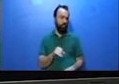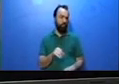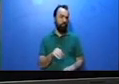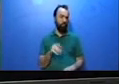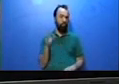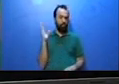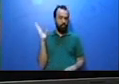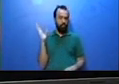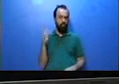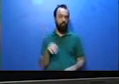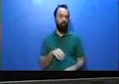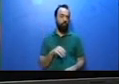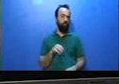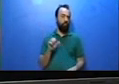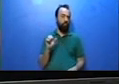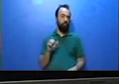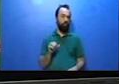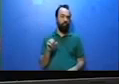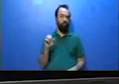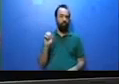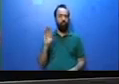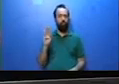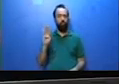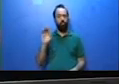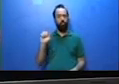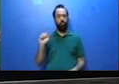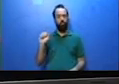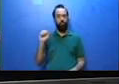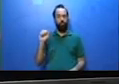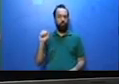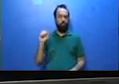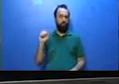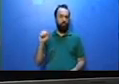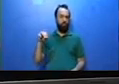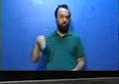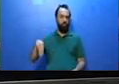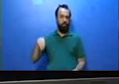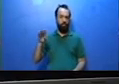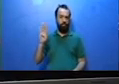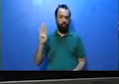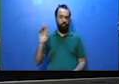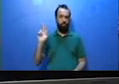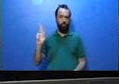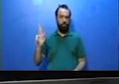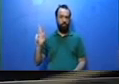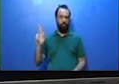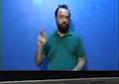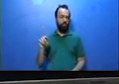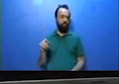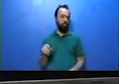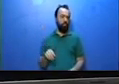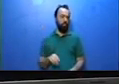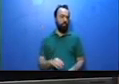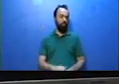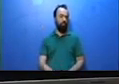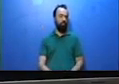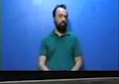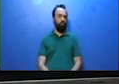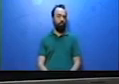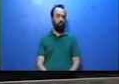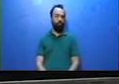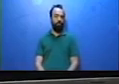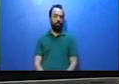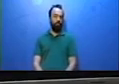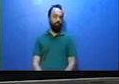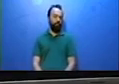Sombra, tem o B. Bambu, tem o B. E carambola, tem o B.